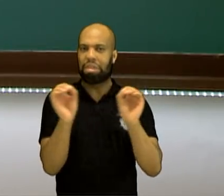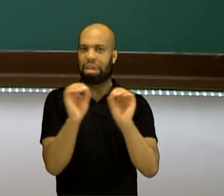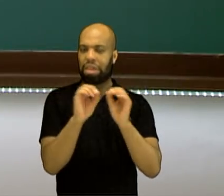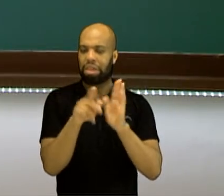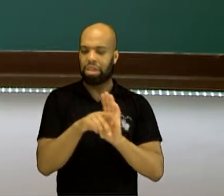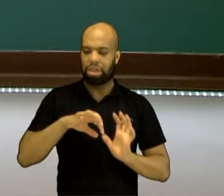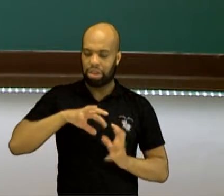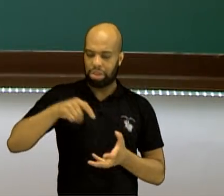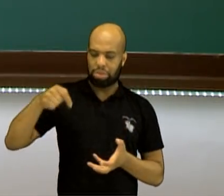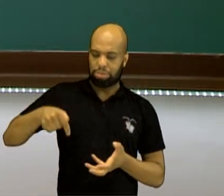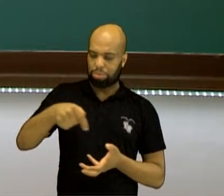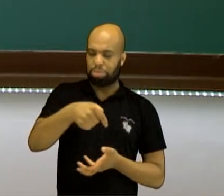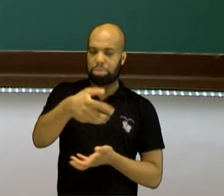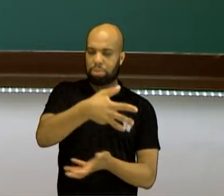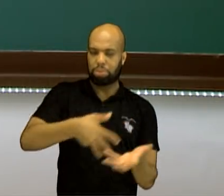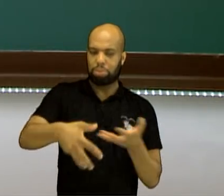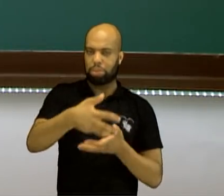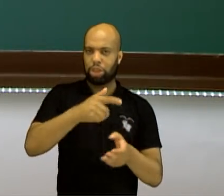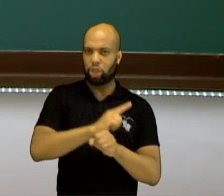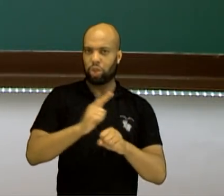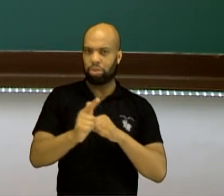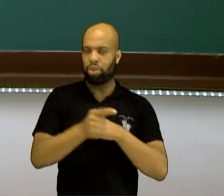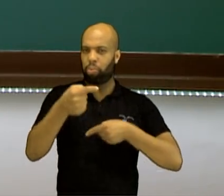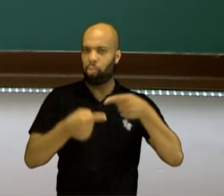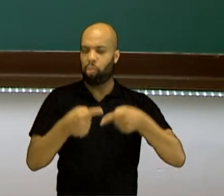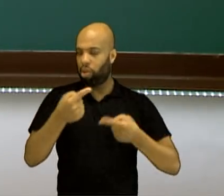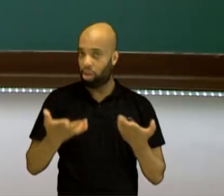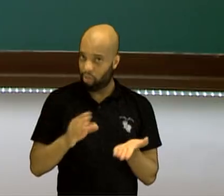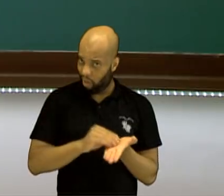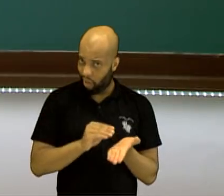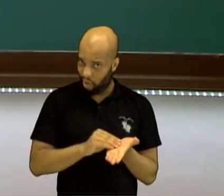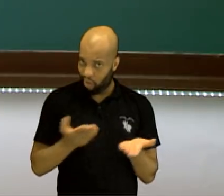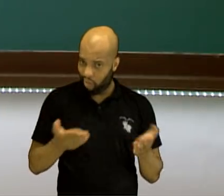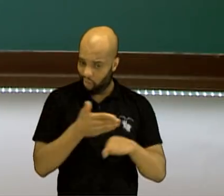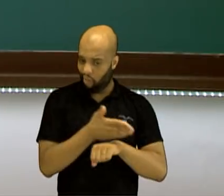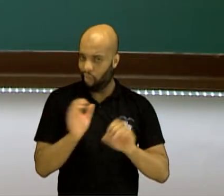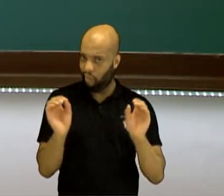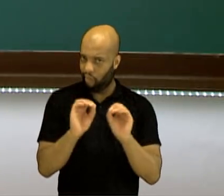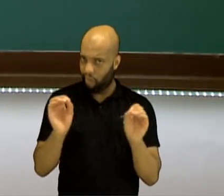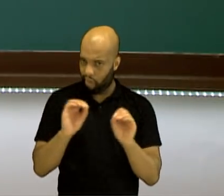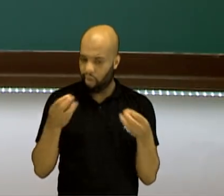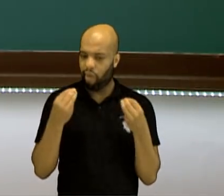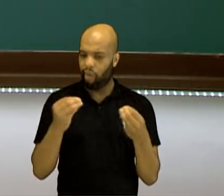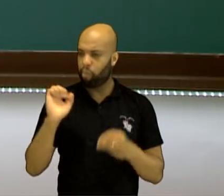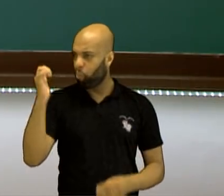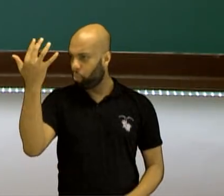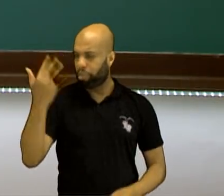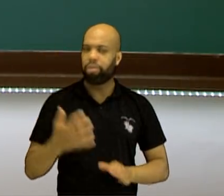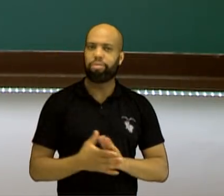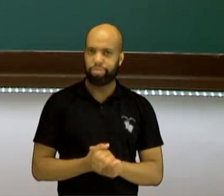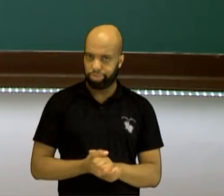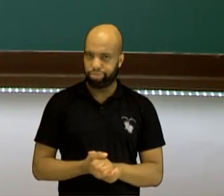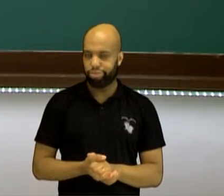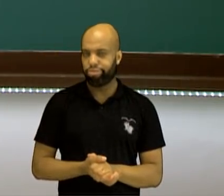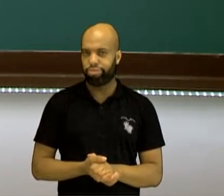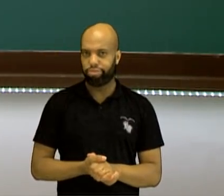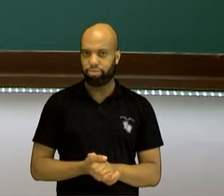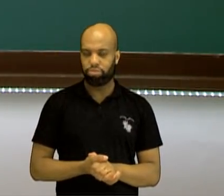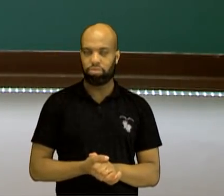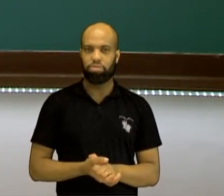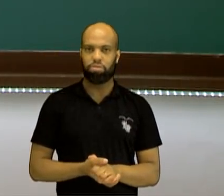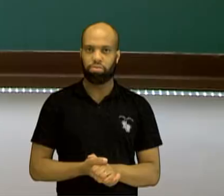encontre inserido efetivamente na geopolítica global, não faça parte dessa globalização,